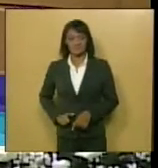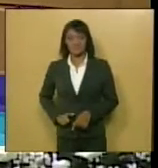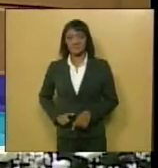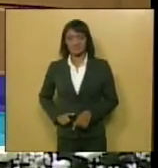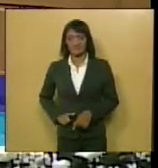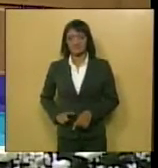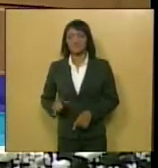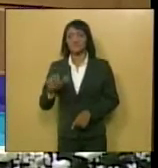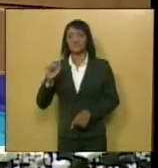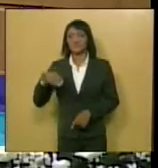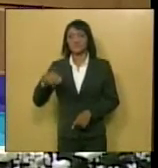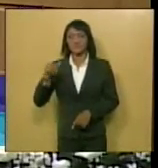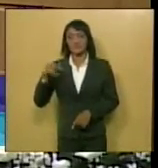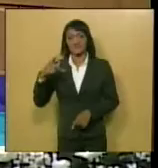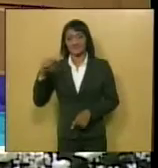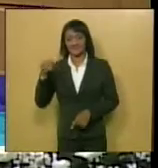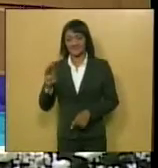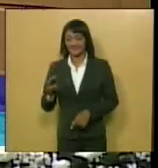escritor,